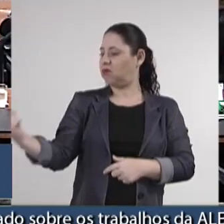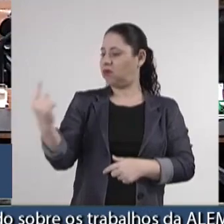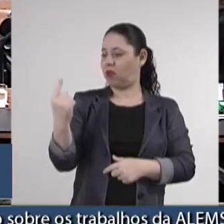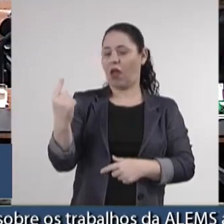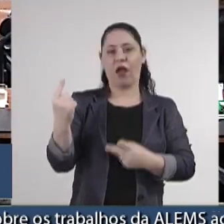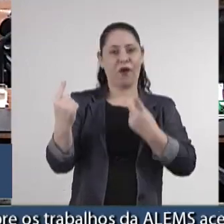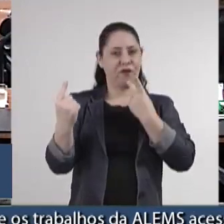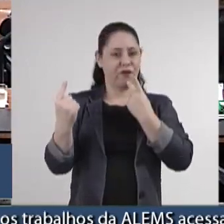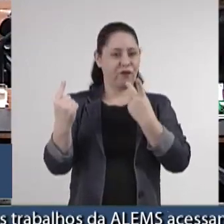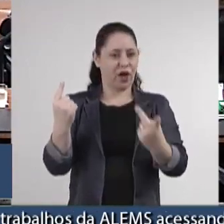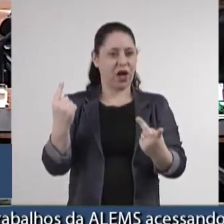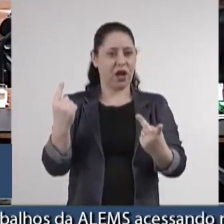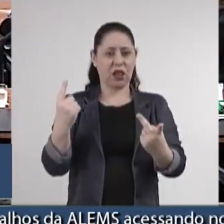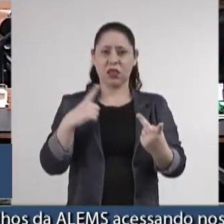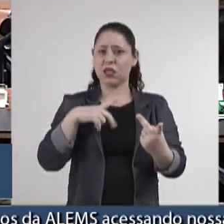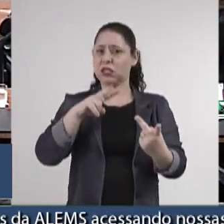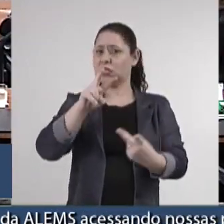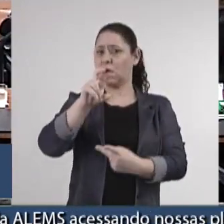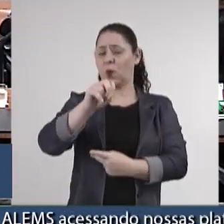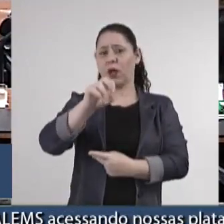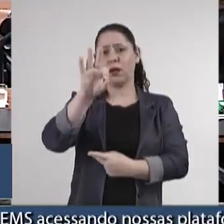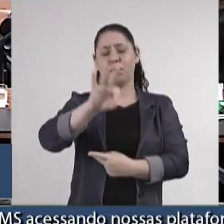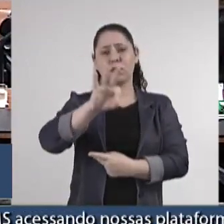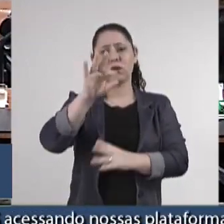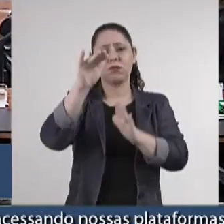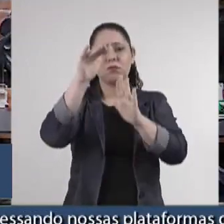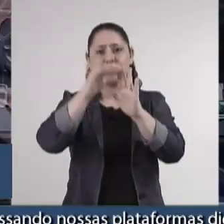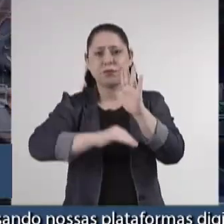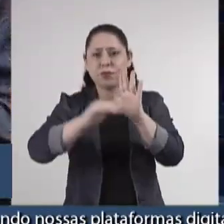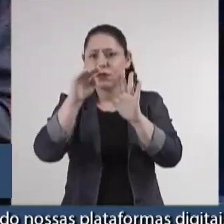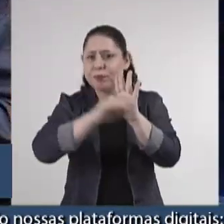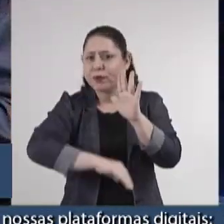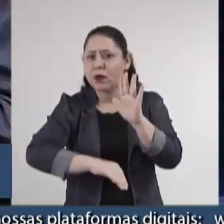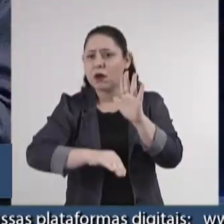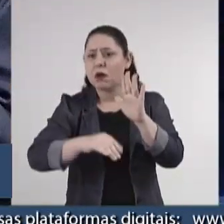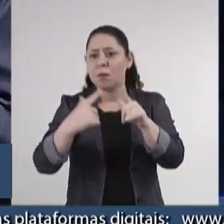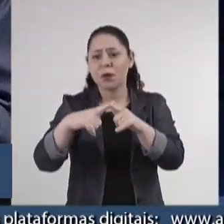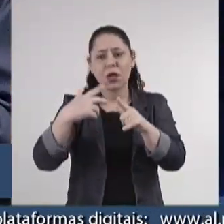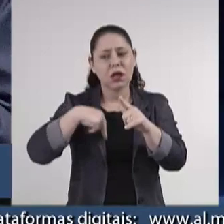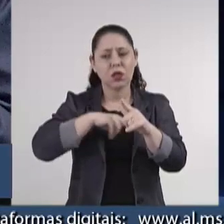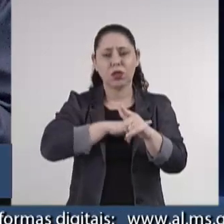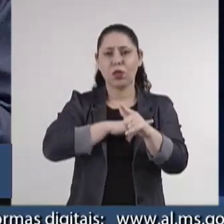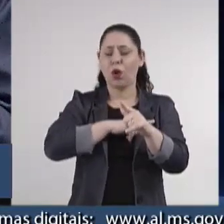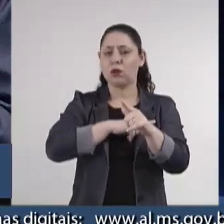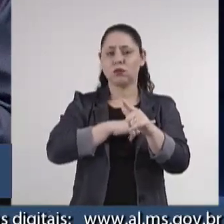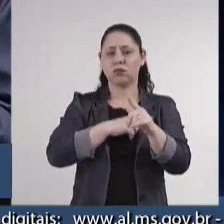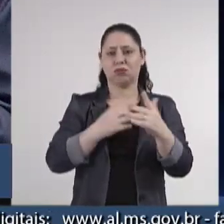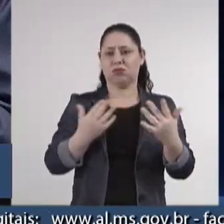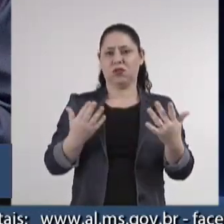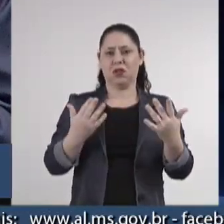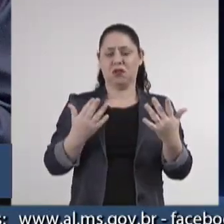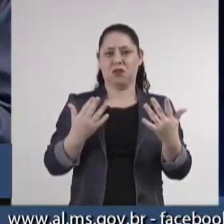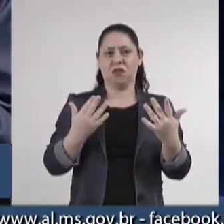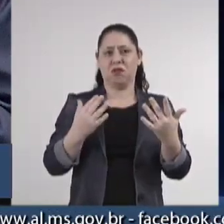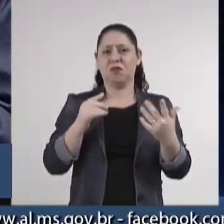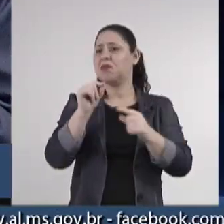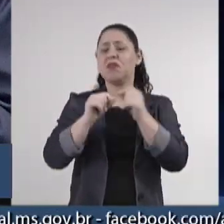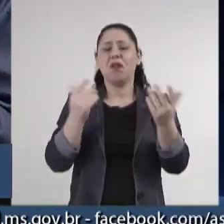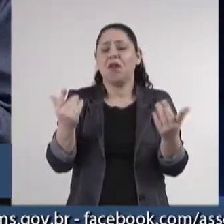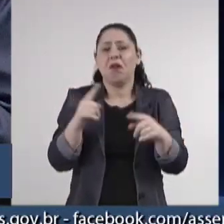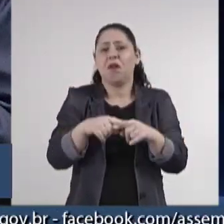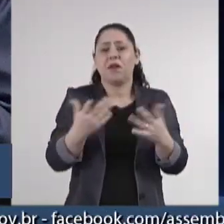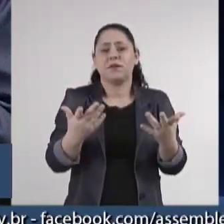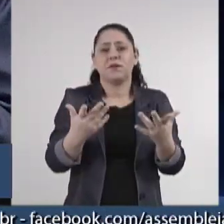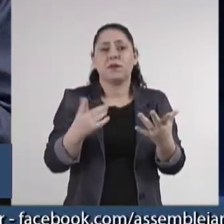dizer que ele deu 50% de desconto. O que nós temos de ver com isso? O cara ganhou uma concessão